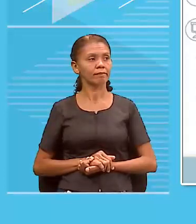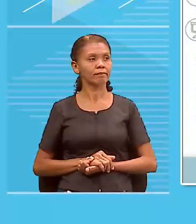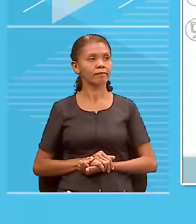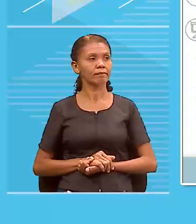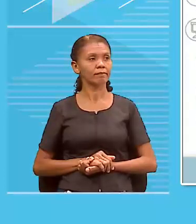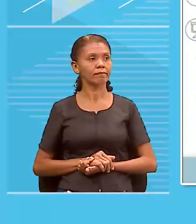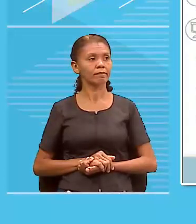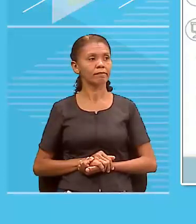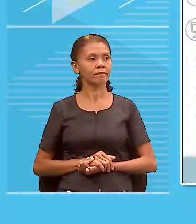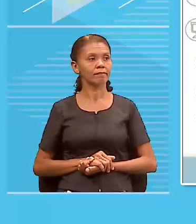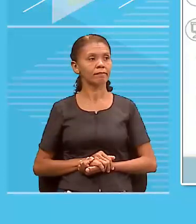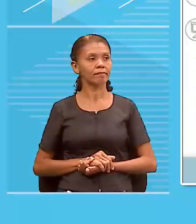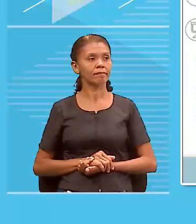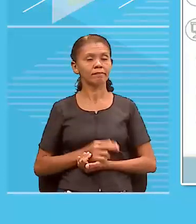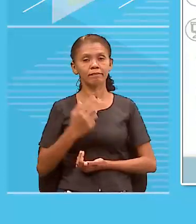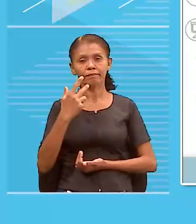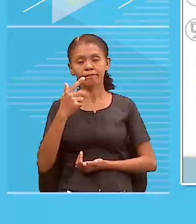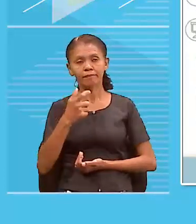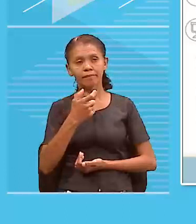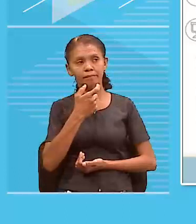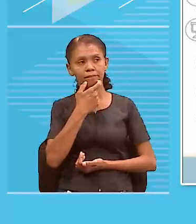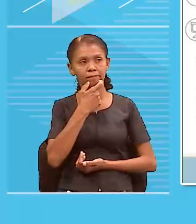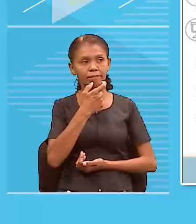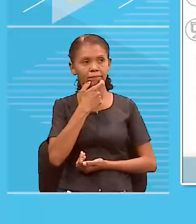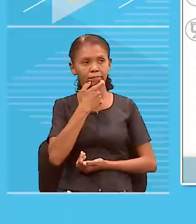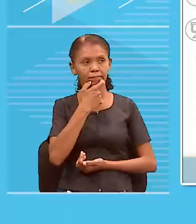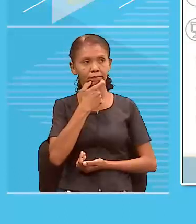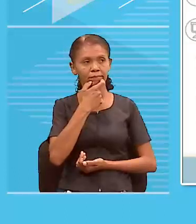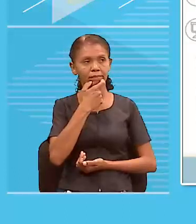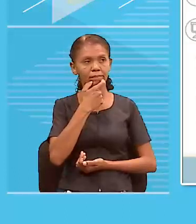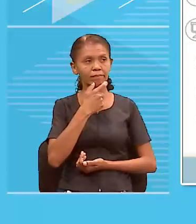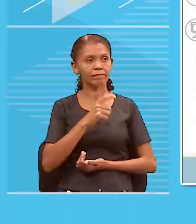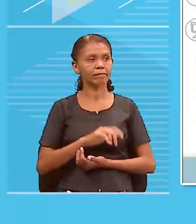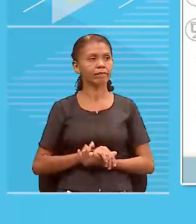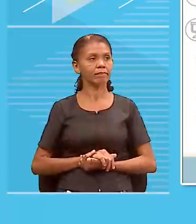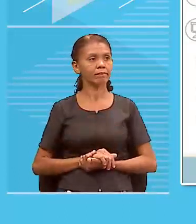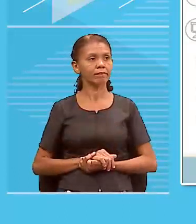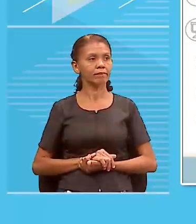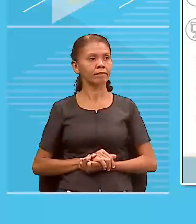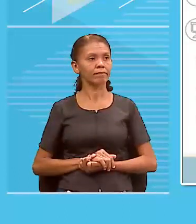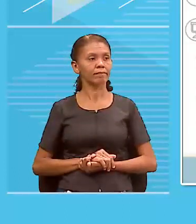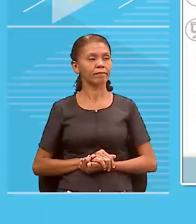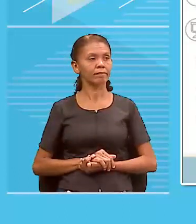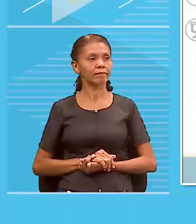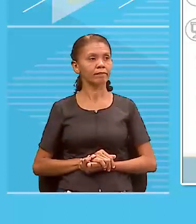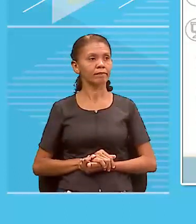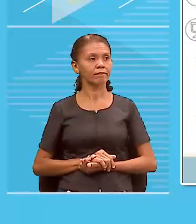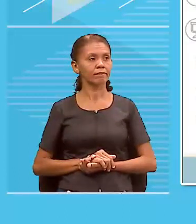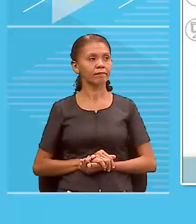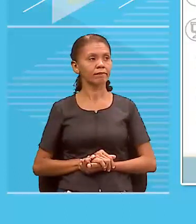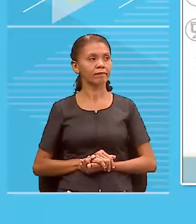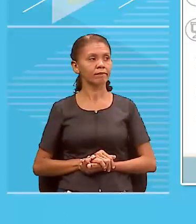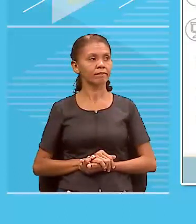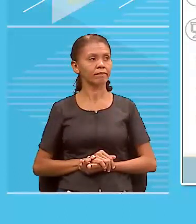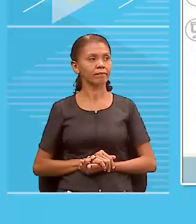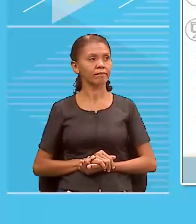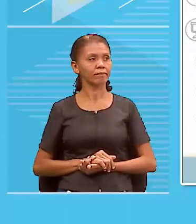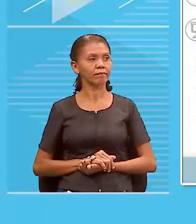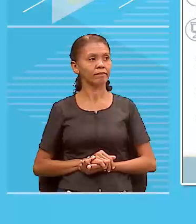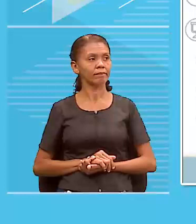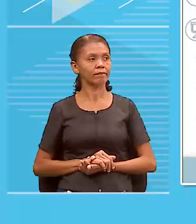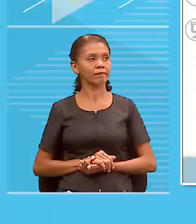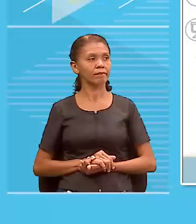e na língua inglesa esse imperativo ele indica o estado né